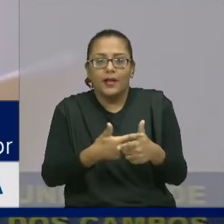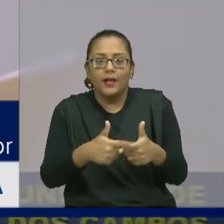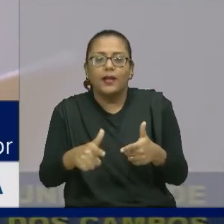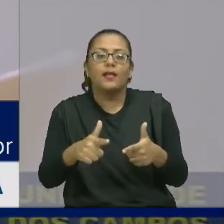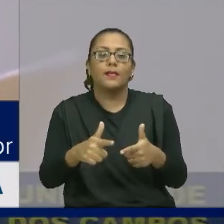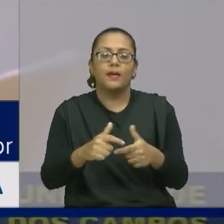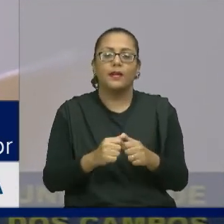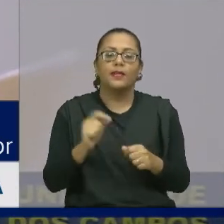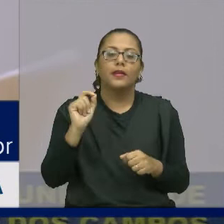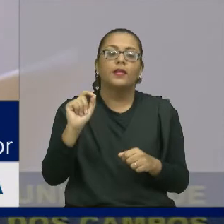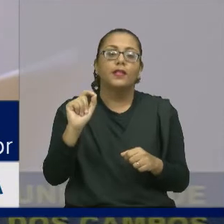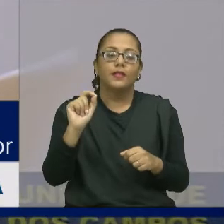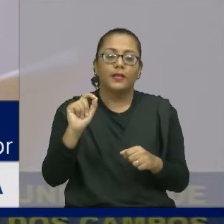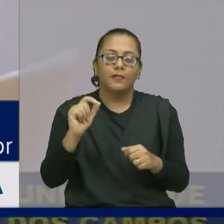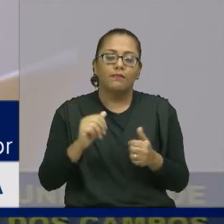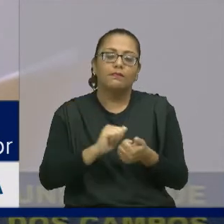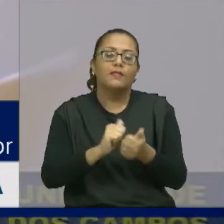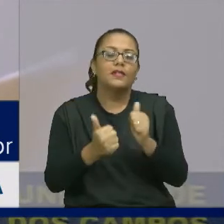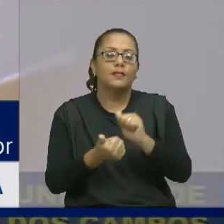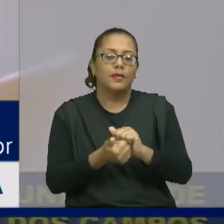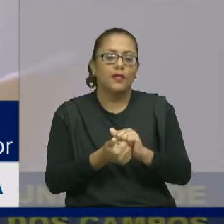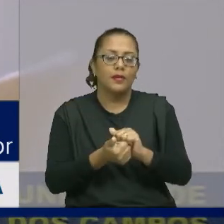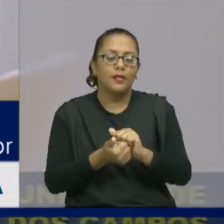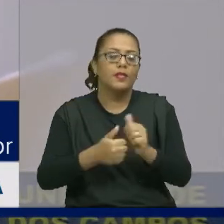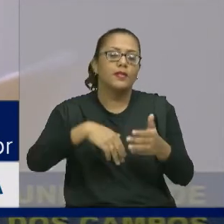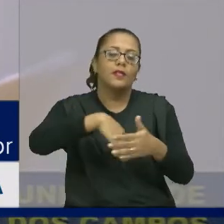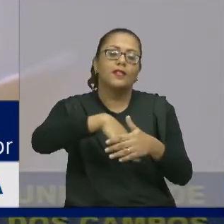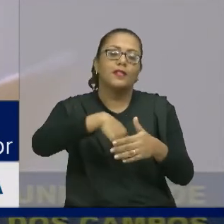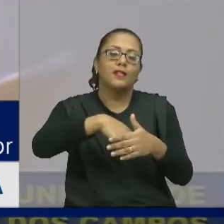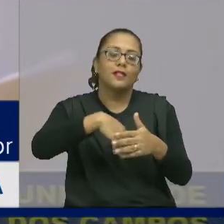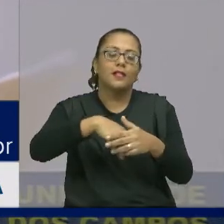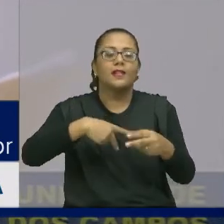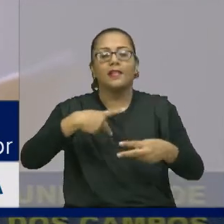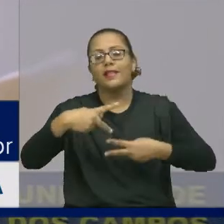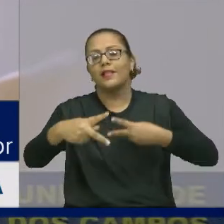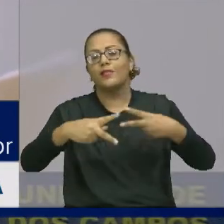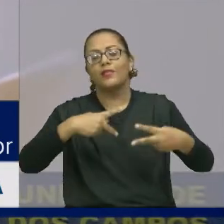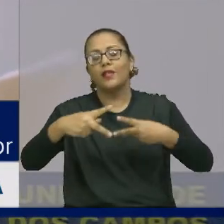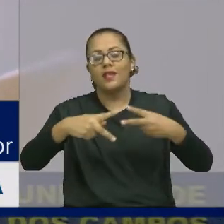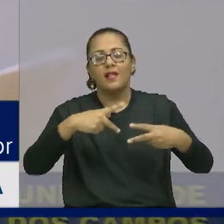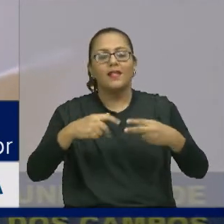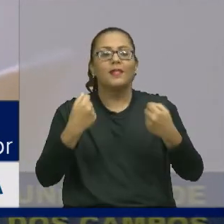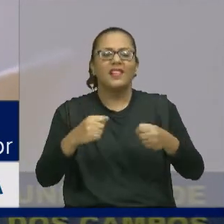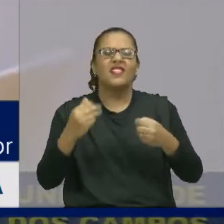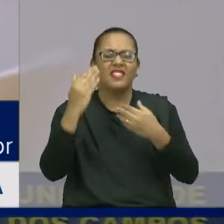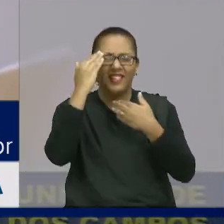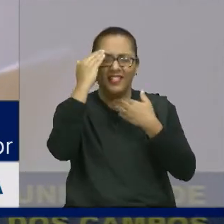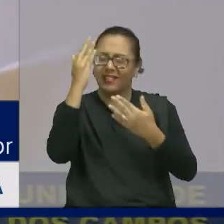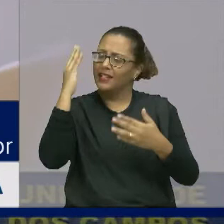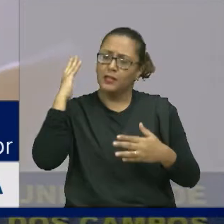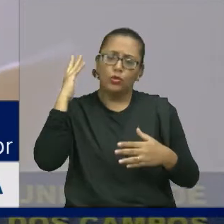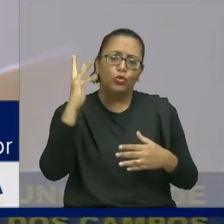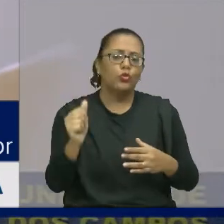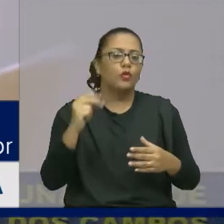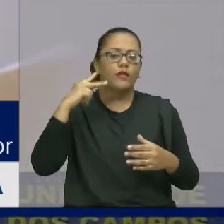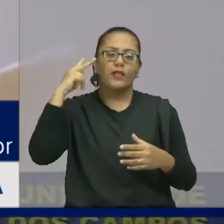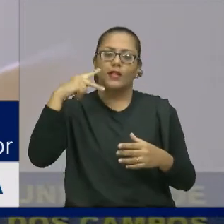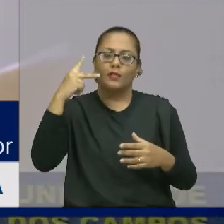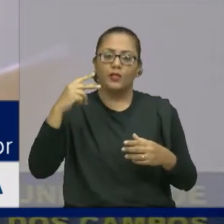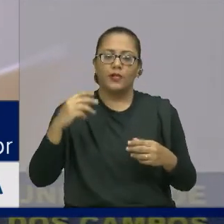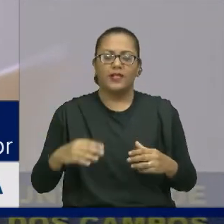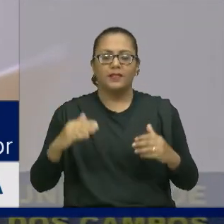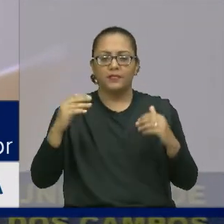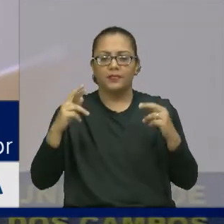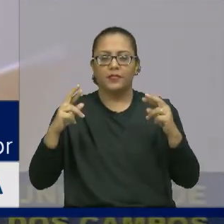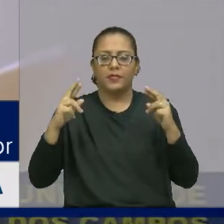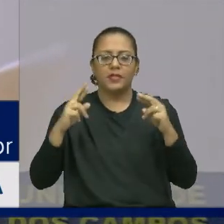José. E quando falo em São José, eu tenho que agradecer todos os vereadores aqui, sempre tiveram um respeito muito grande